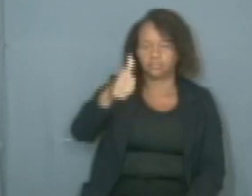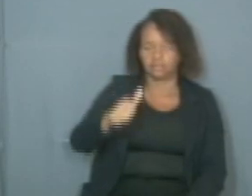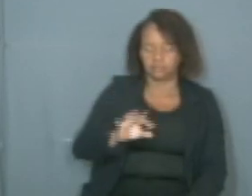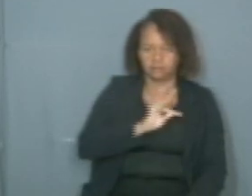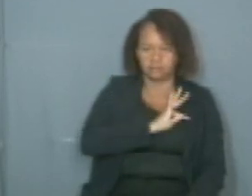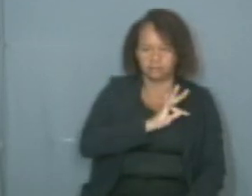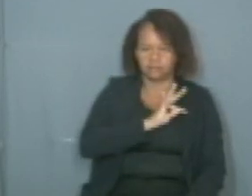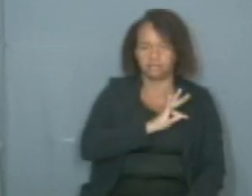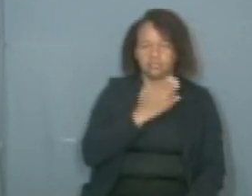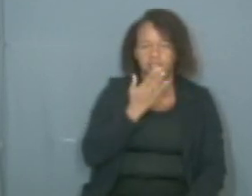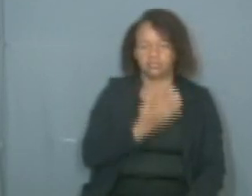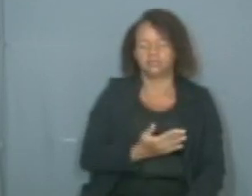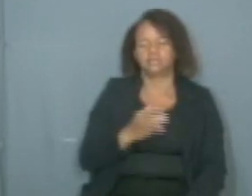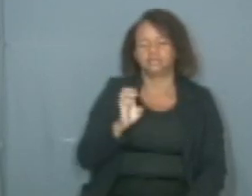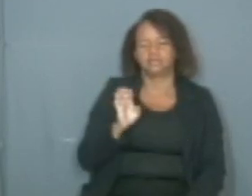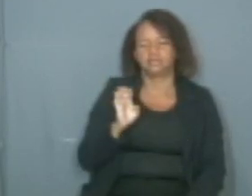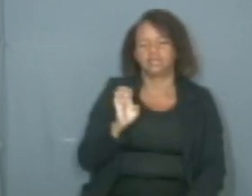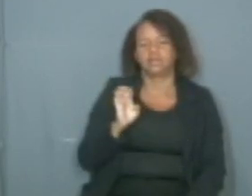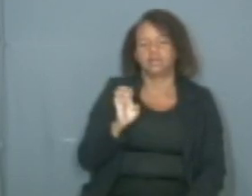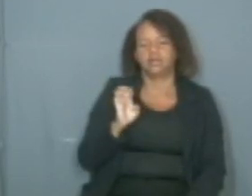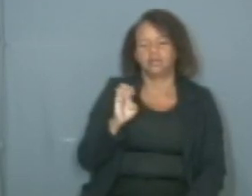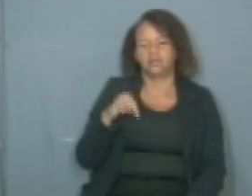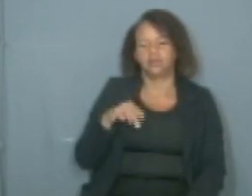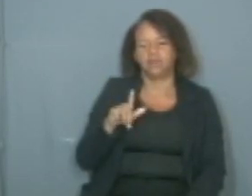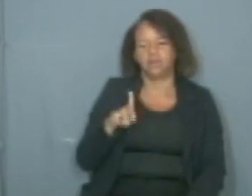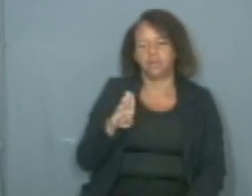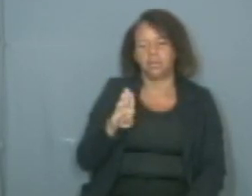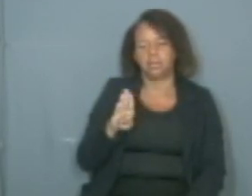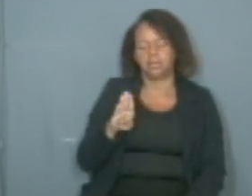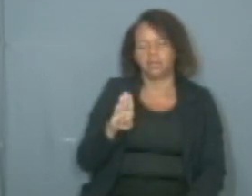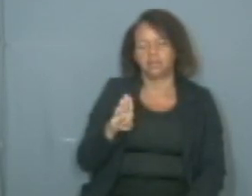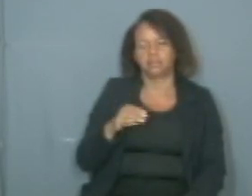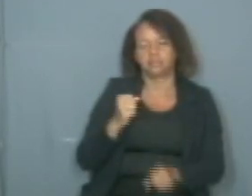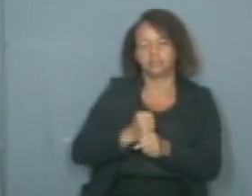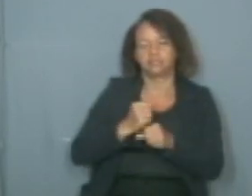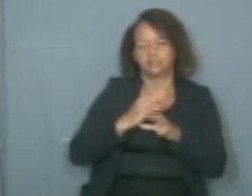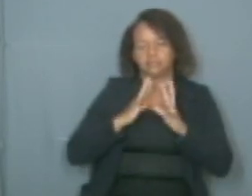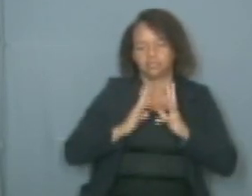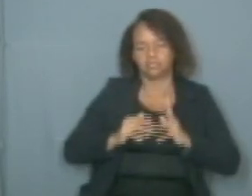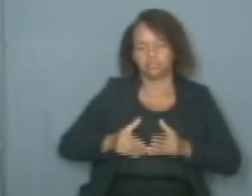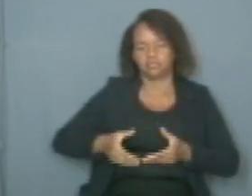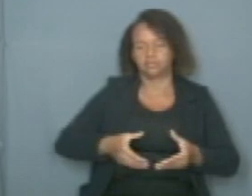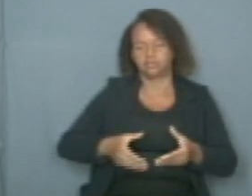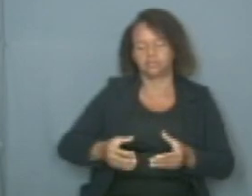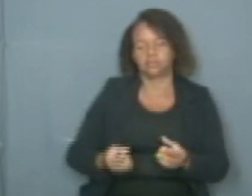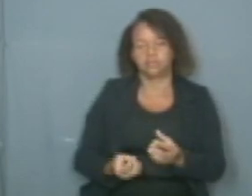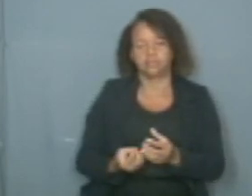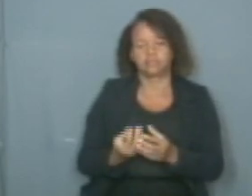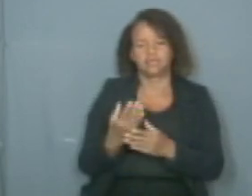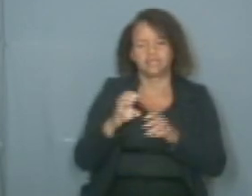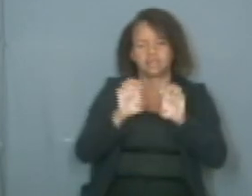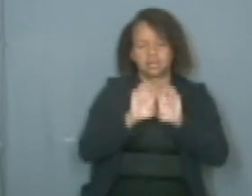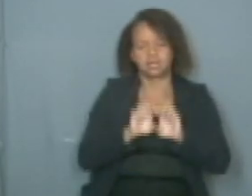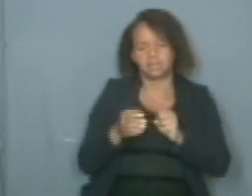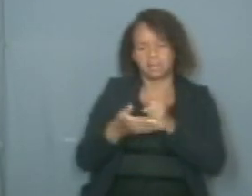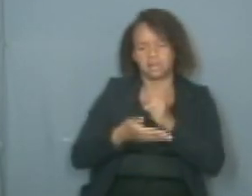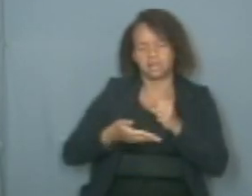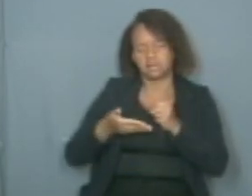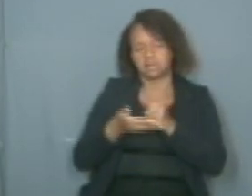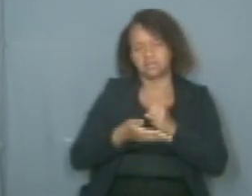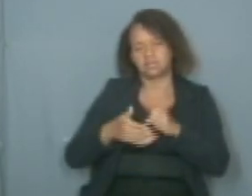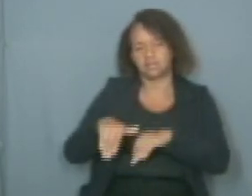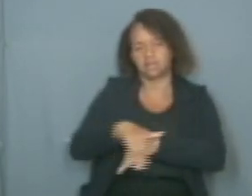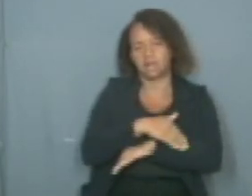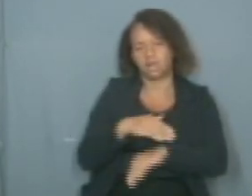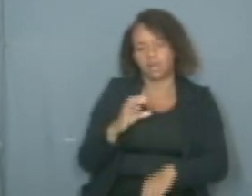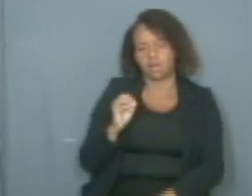técnica que eu estou pedindo à URB, para a realização de obras de recapeamento, drenagem e implantação de infraestrutura básica na